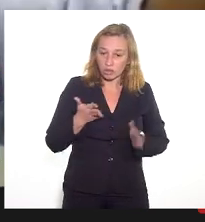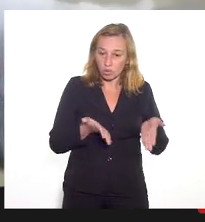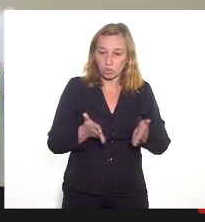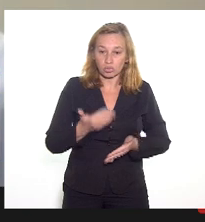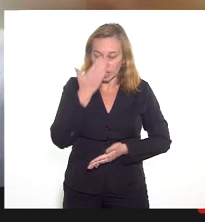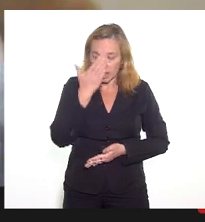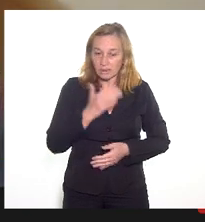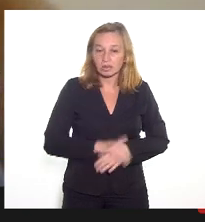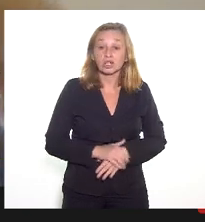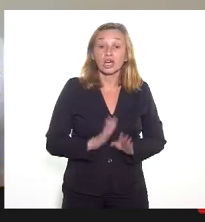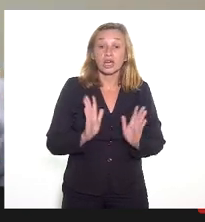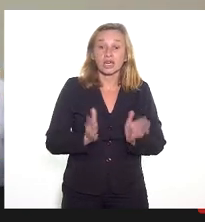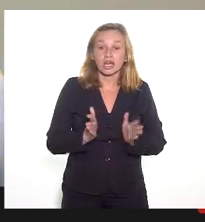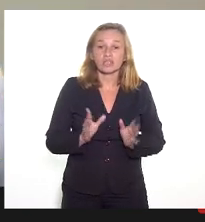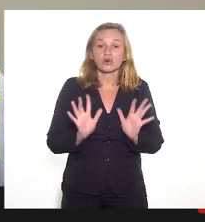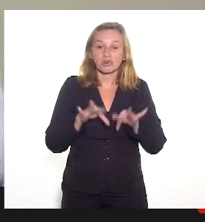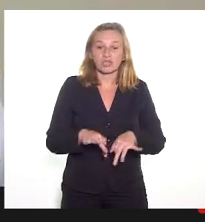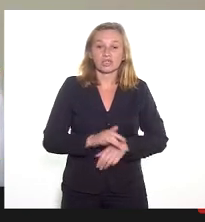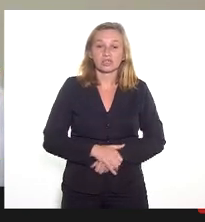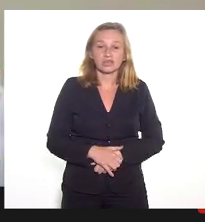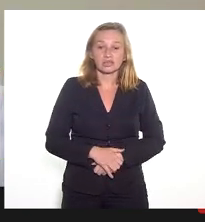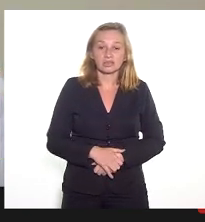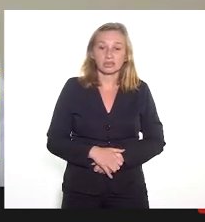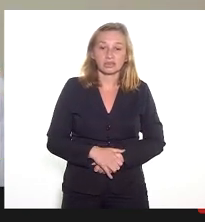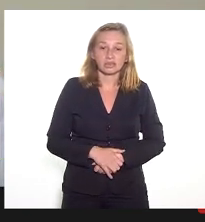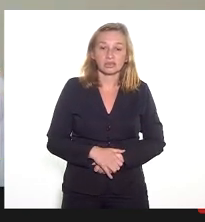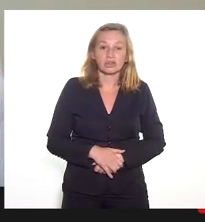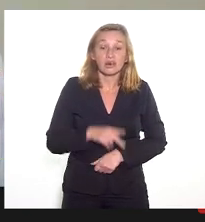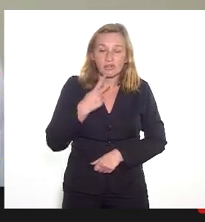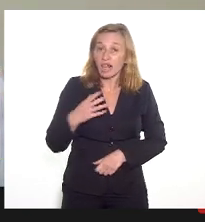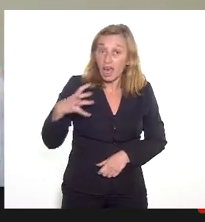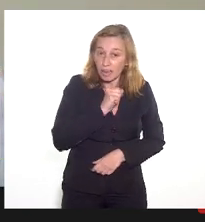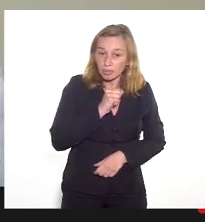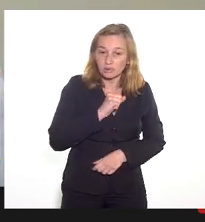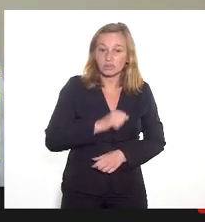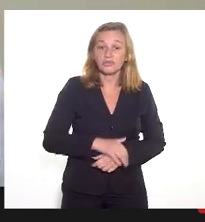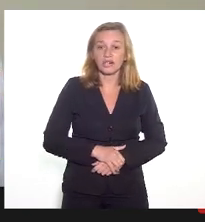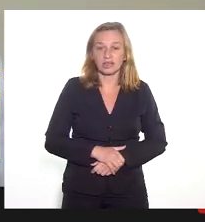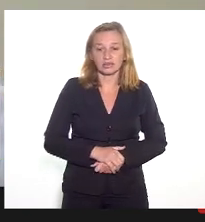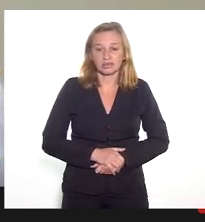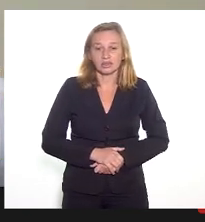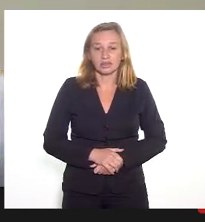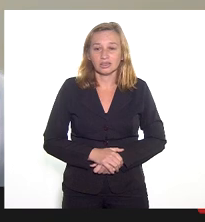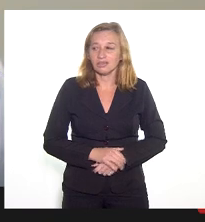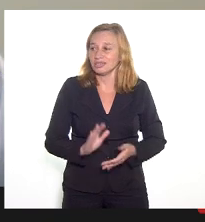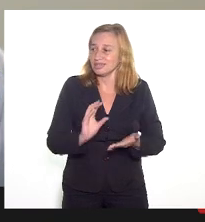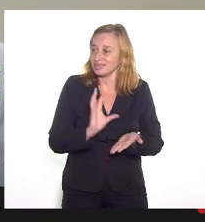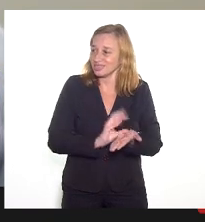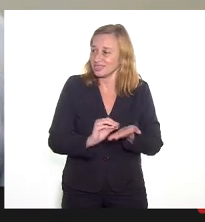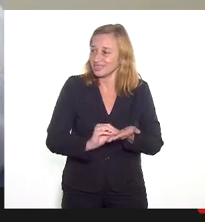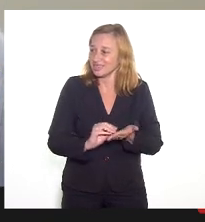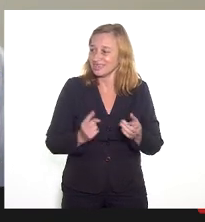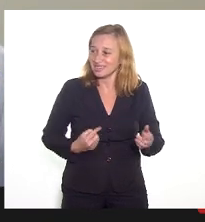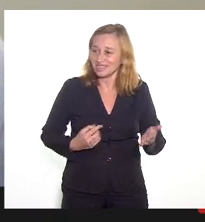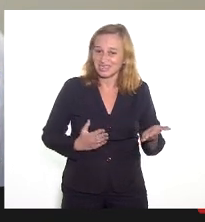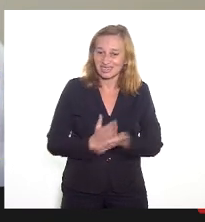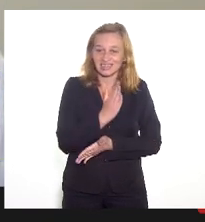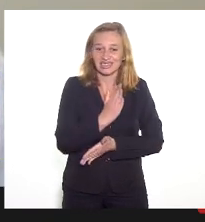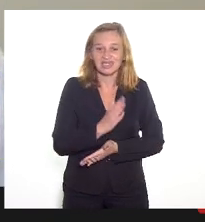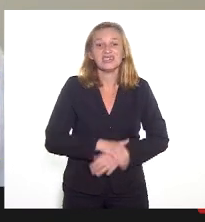Eu quero, apenas para fechar, repassar rapidamente aqui algumas pautas que são desafios,